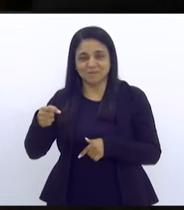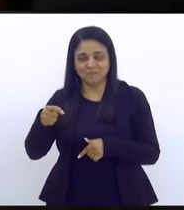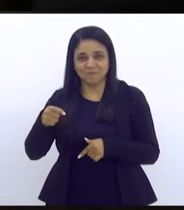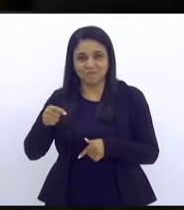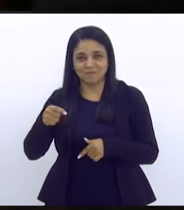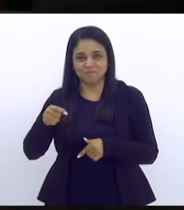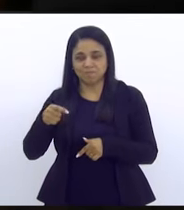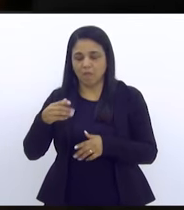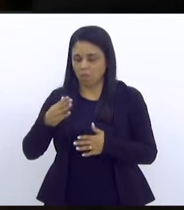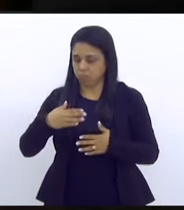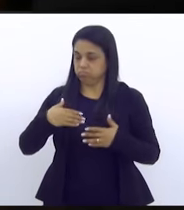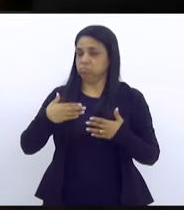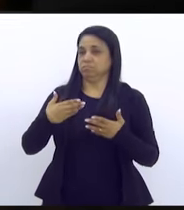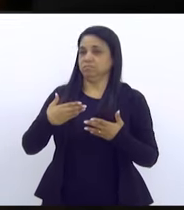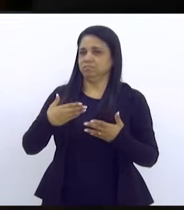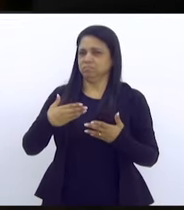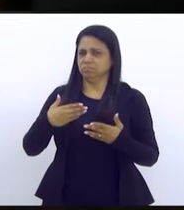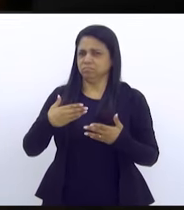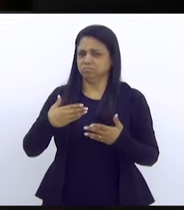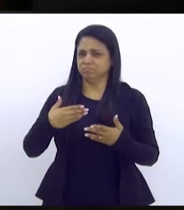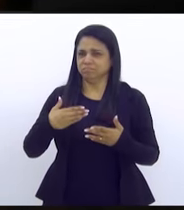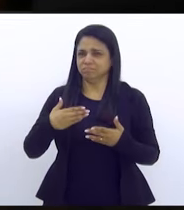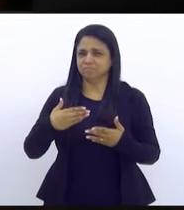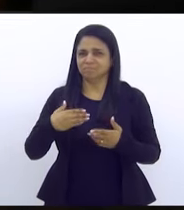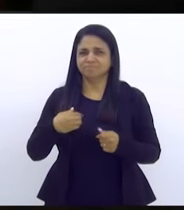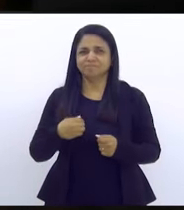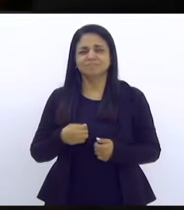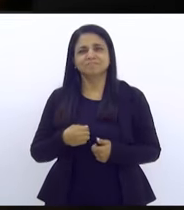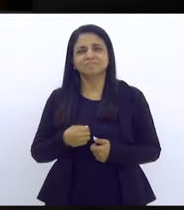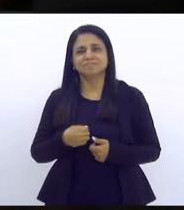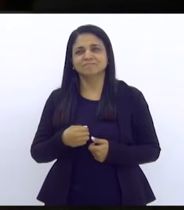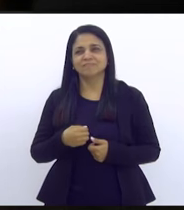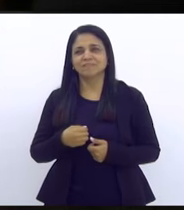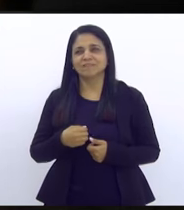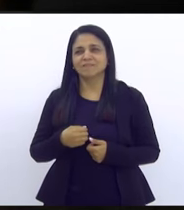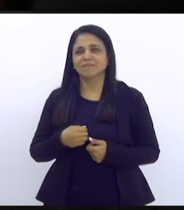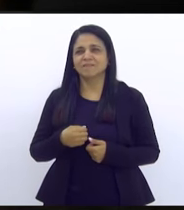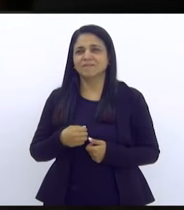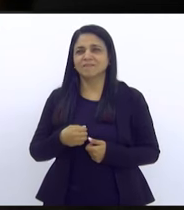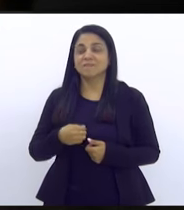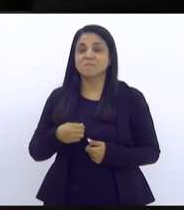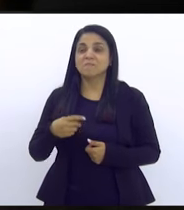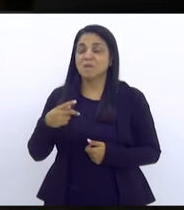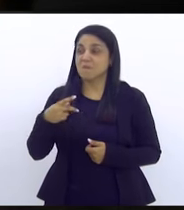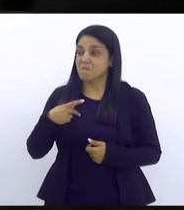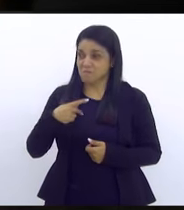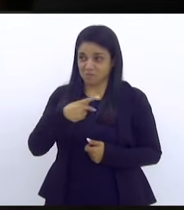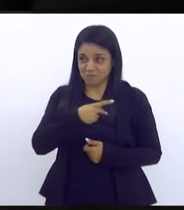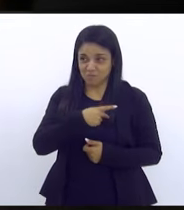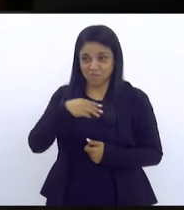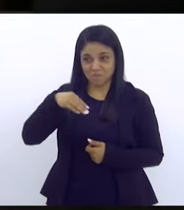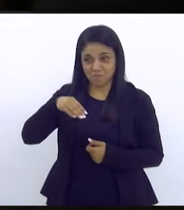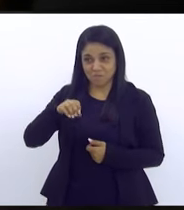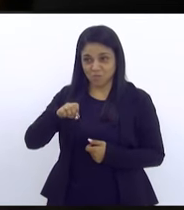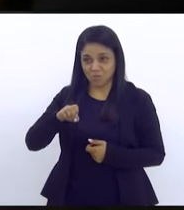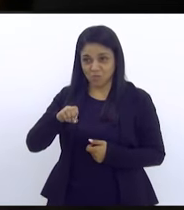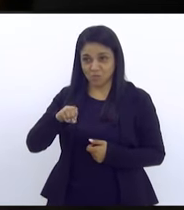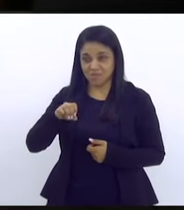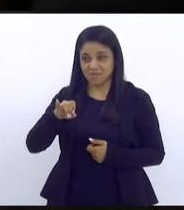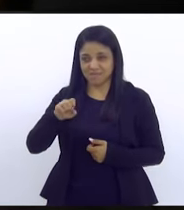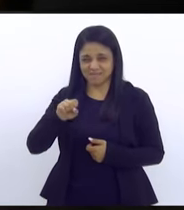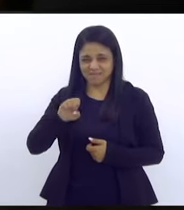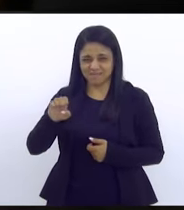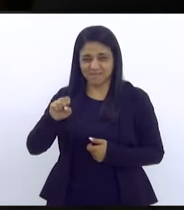Um baque. E eu ouvi, bispo Paulo e pastor Moisés, nos bastidores,